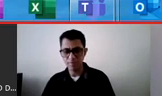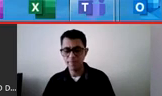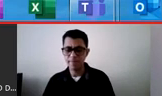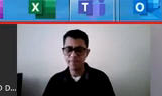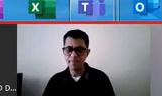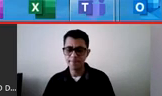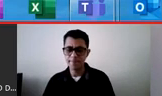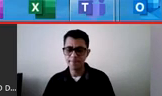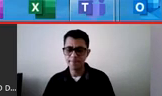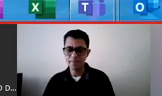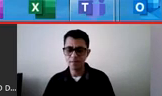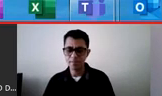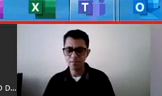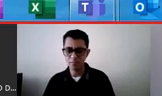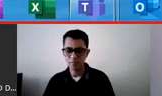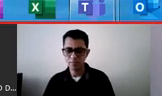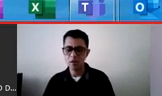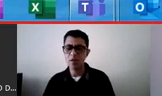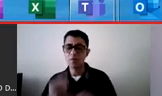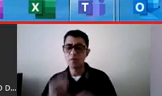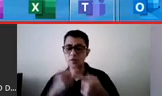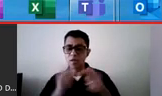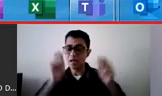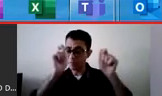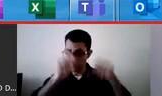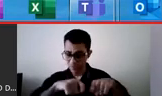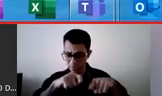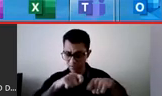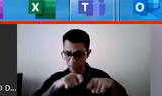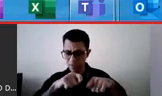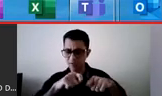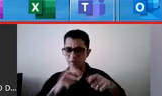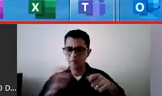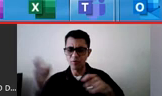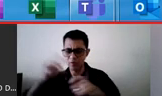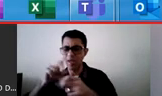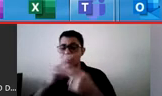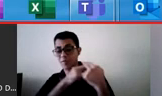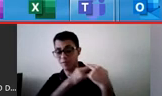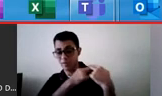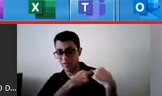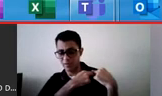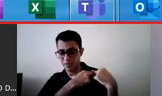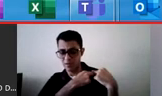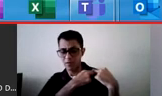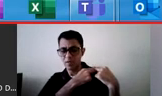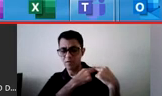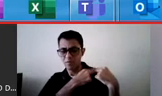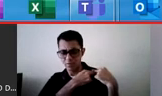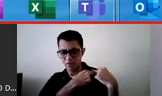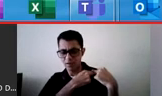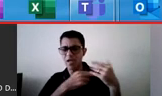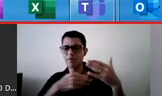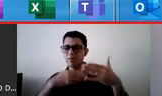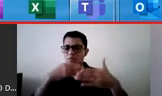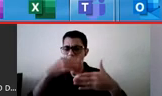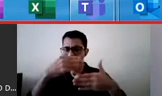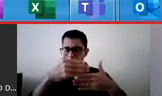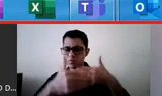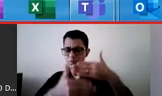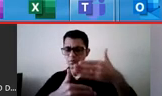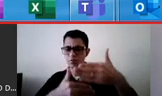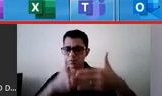assim, a competência, a responsabilidade, ela deve ser desenvolvida, gente,